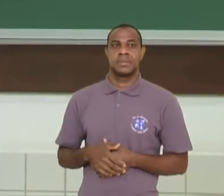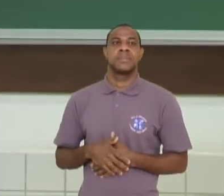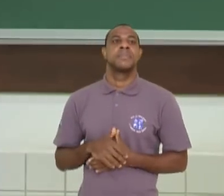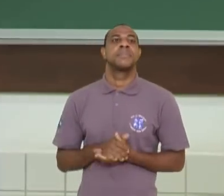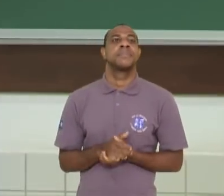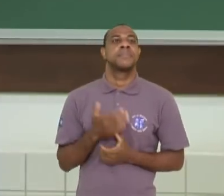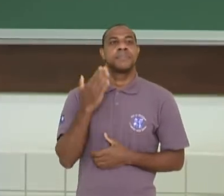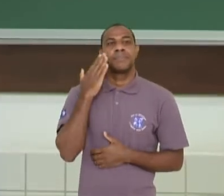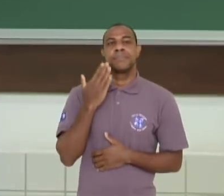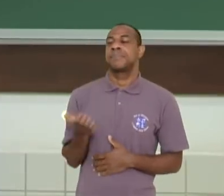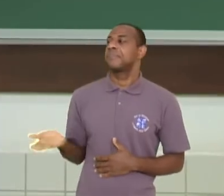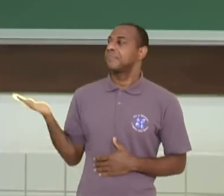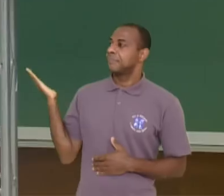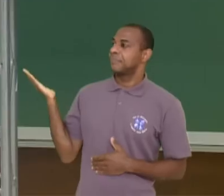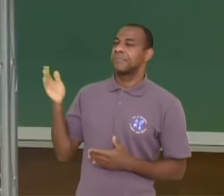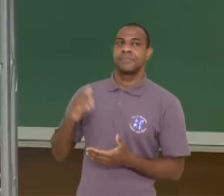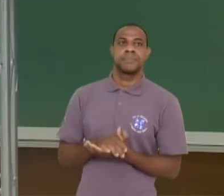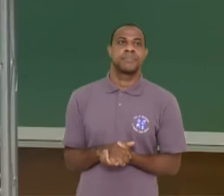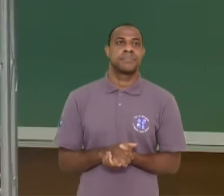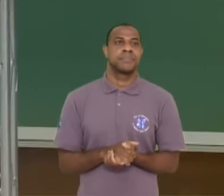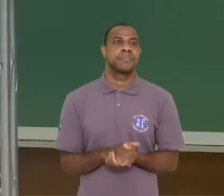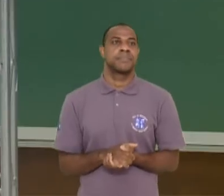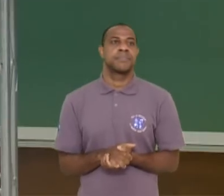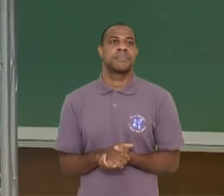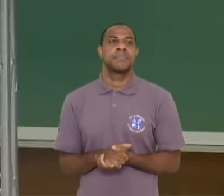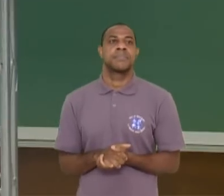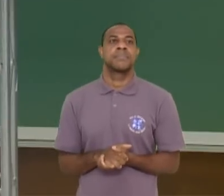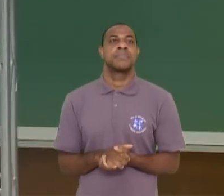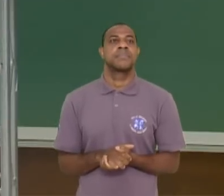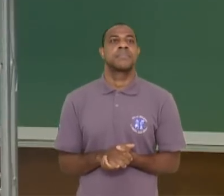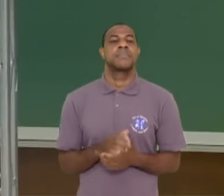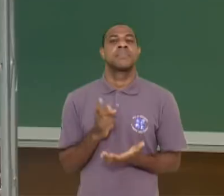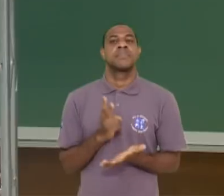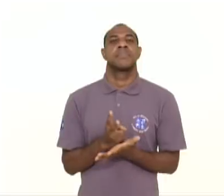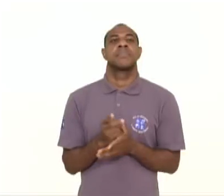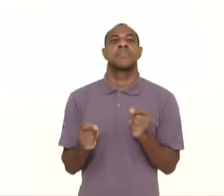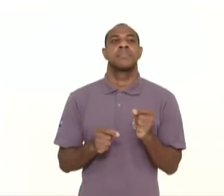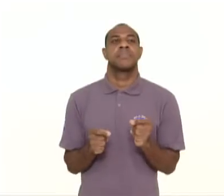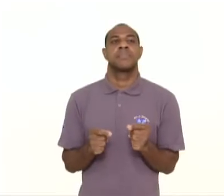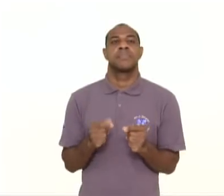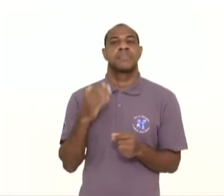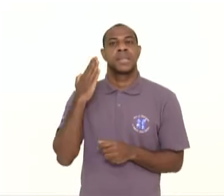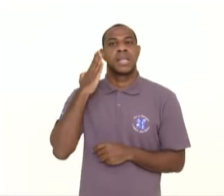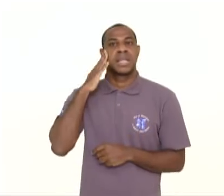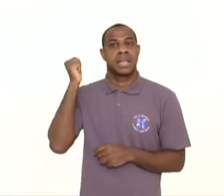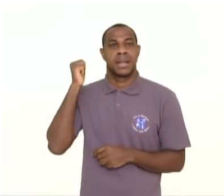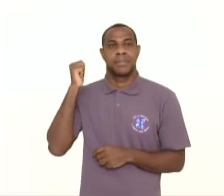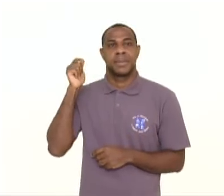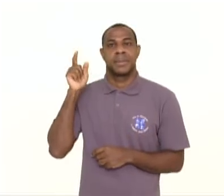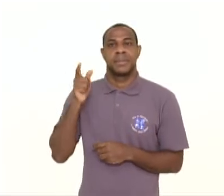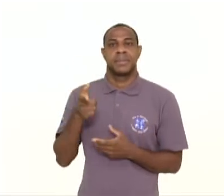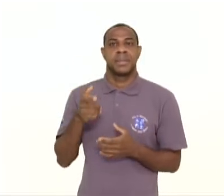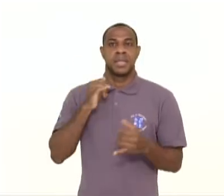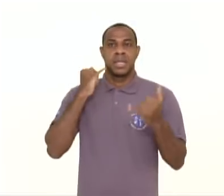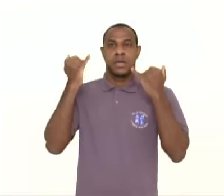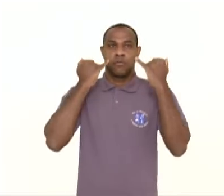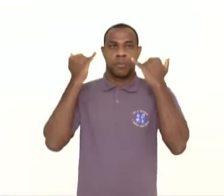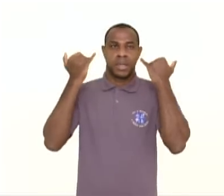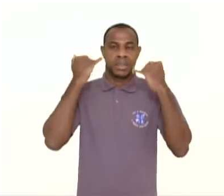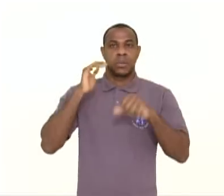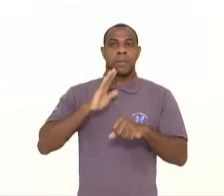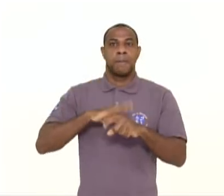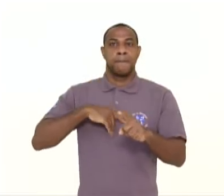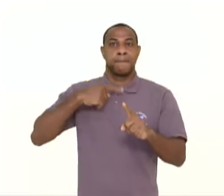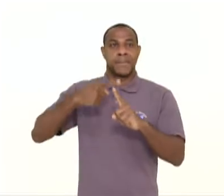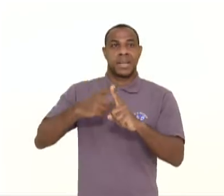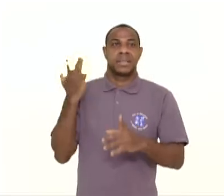D. E como vocês sabem, né, então no final de toda a aula nós trazemos o quadro Saiba Mais. Dentro do quadro Saiba Mais são vídeos, são